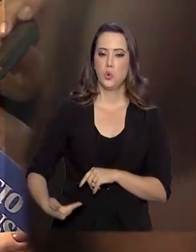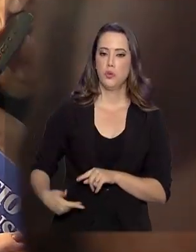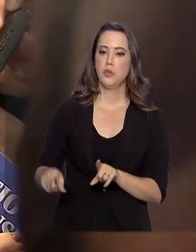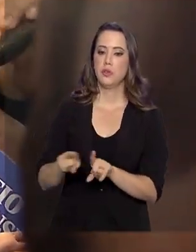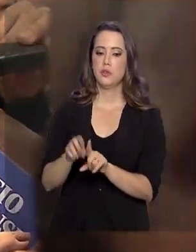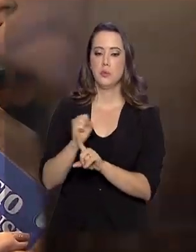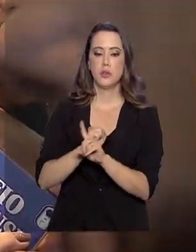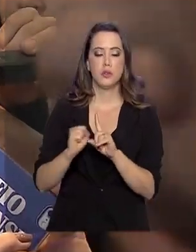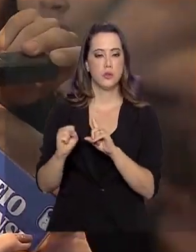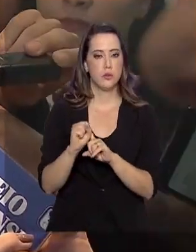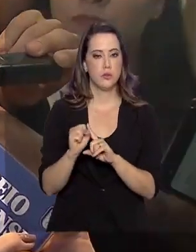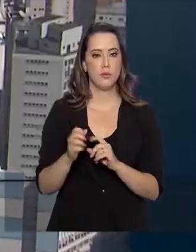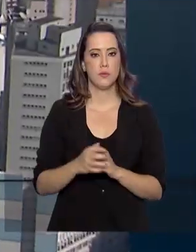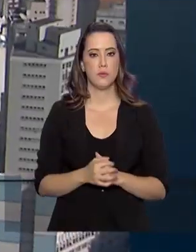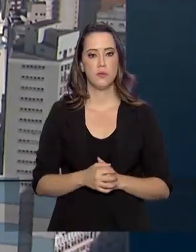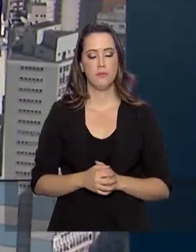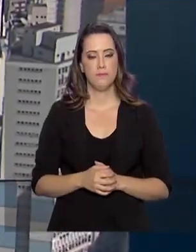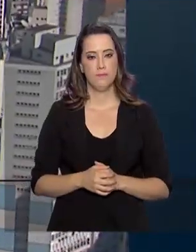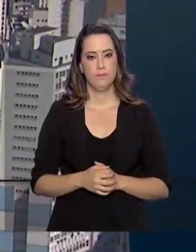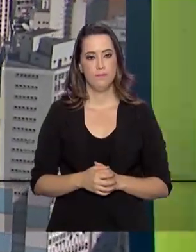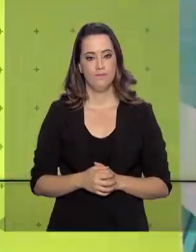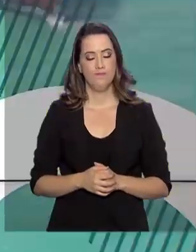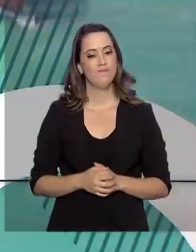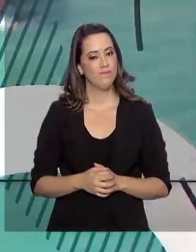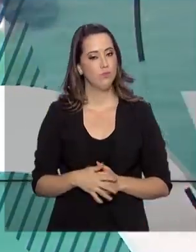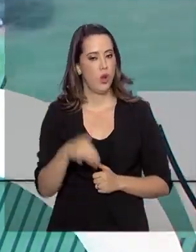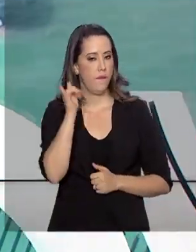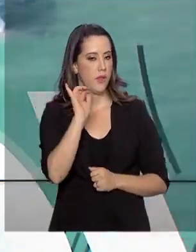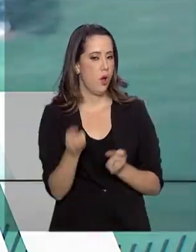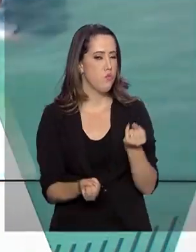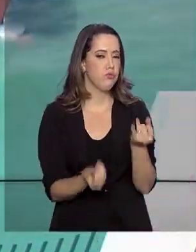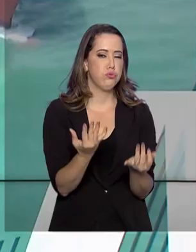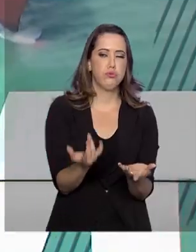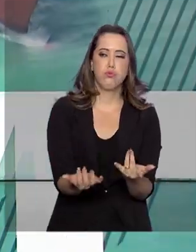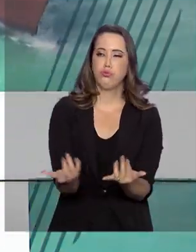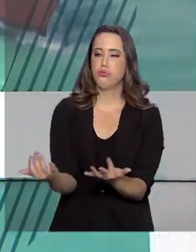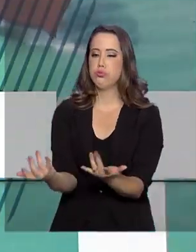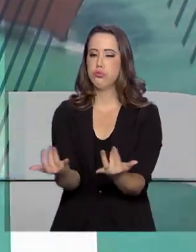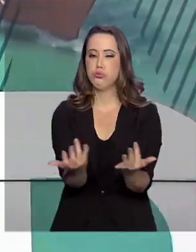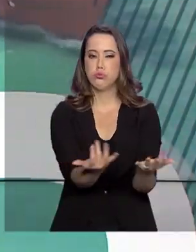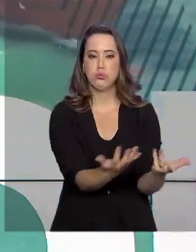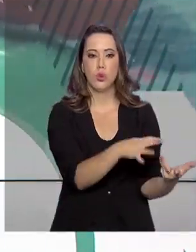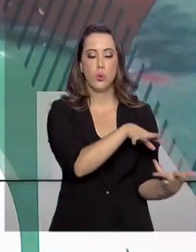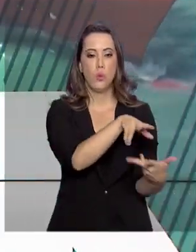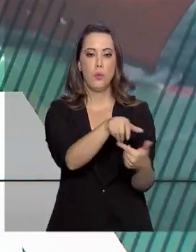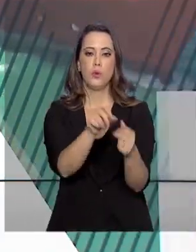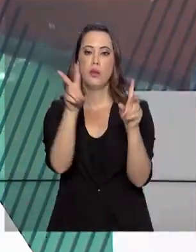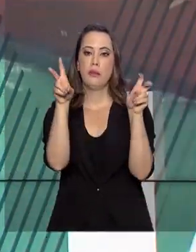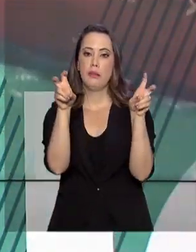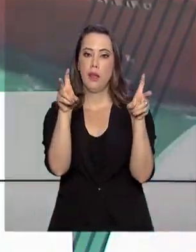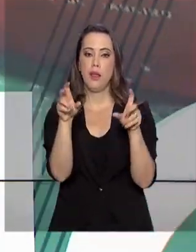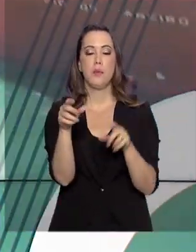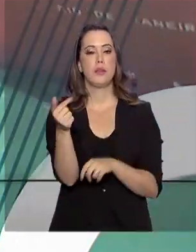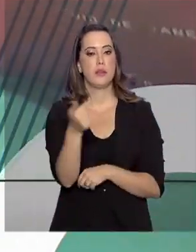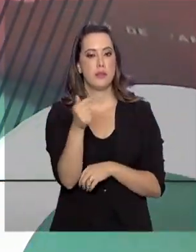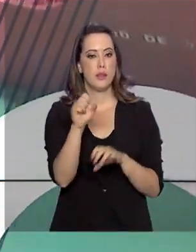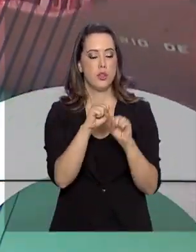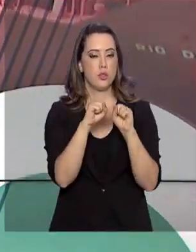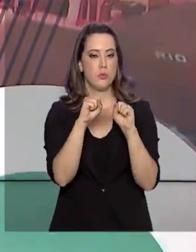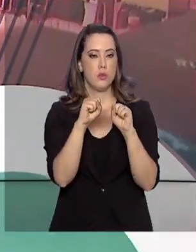como um todo o combate ao fogo em ecossistemas do mundo todo é tema da 7ª conferência